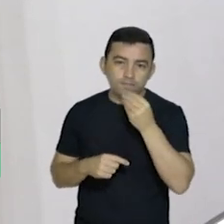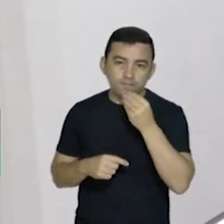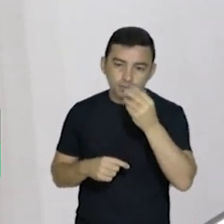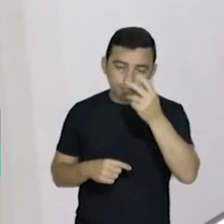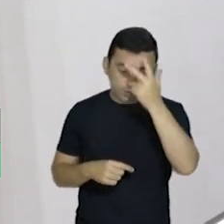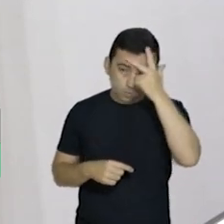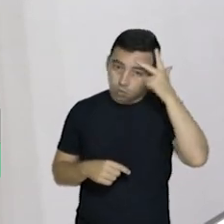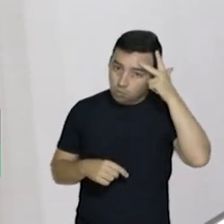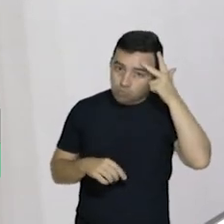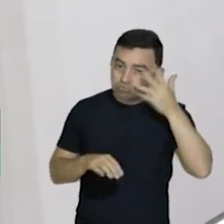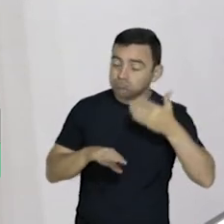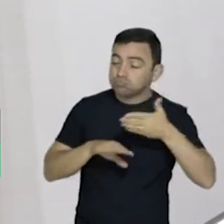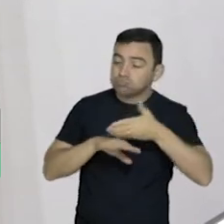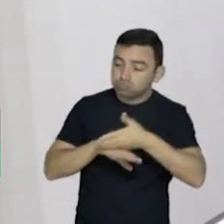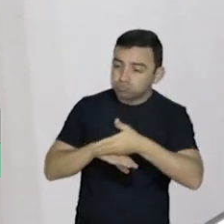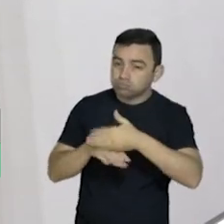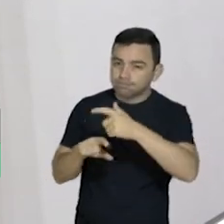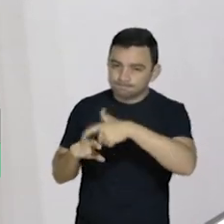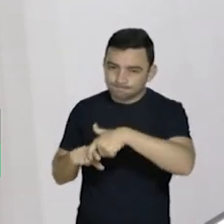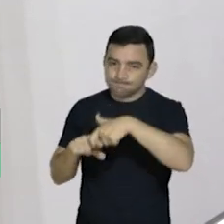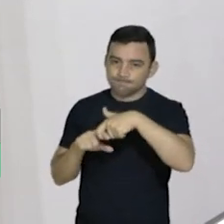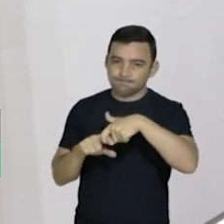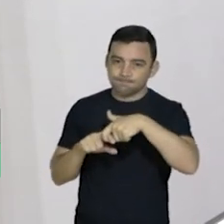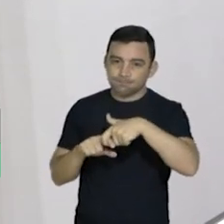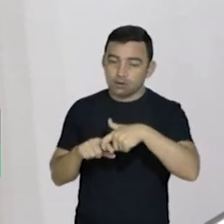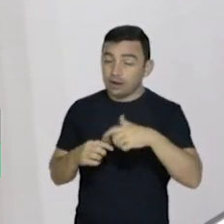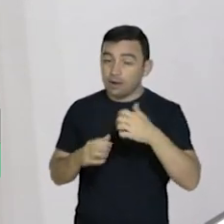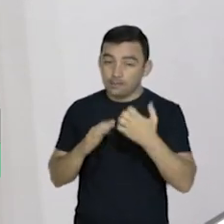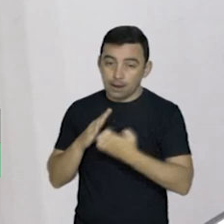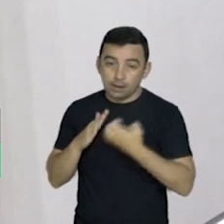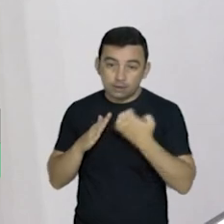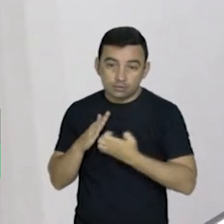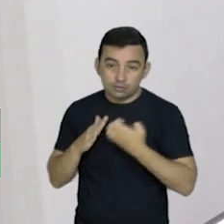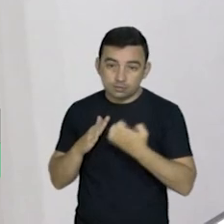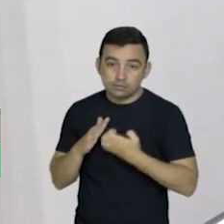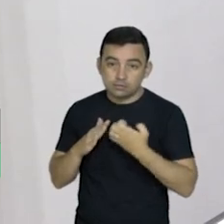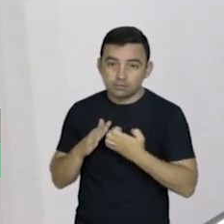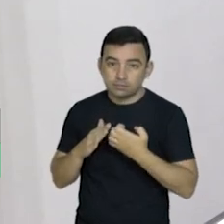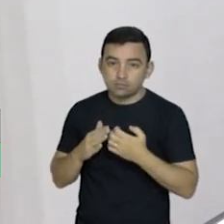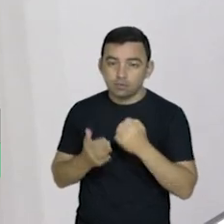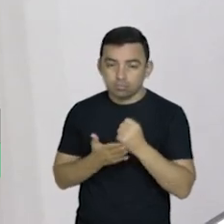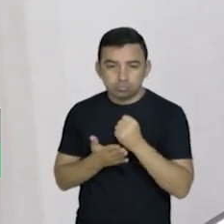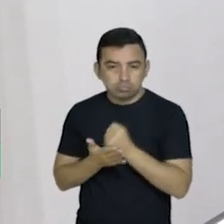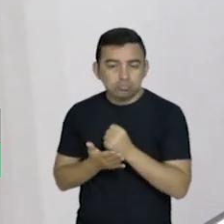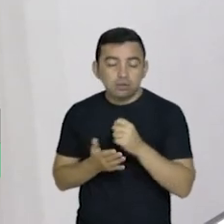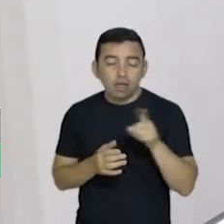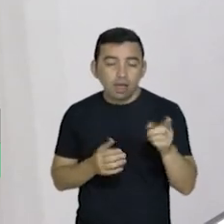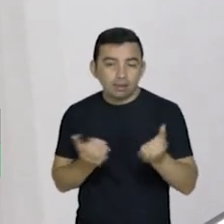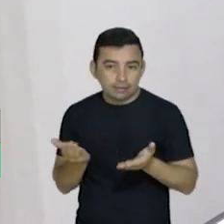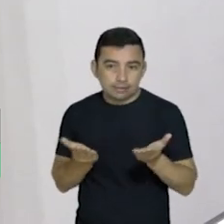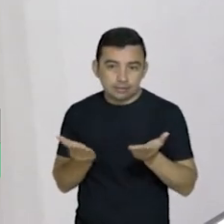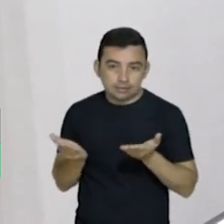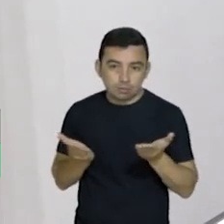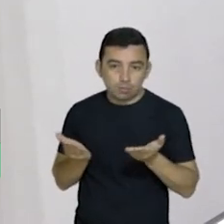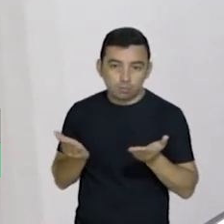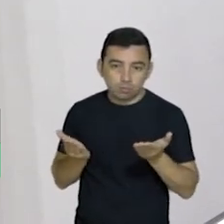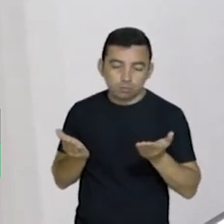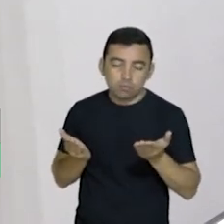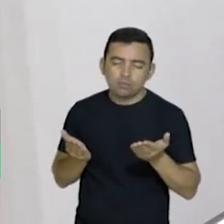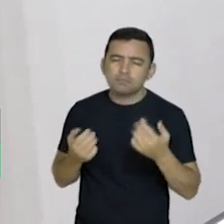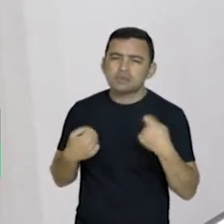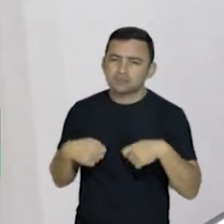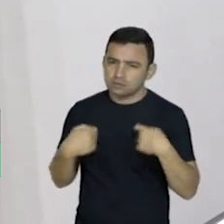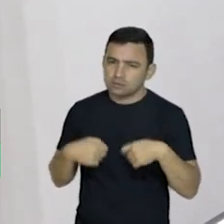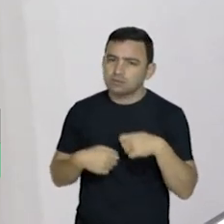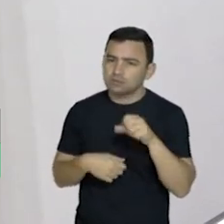prestando um serviço o guincheiro ou a empresa contratada né muitas vezes por licitação Então deve sim ser